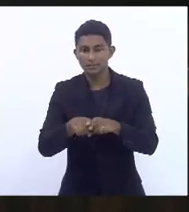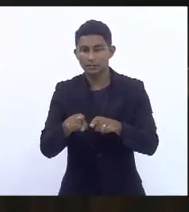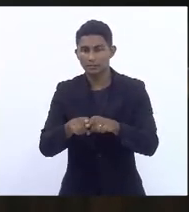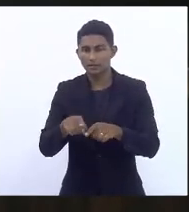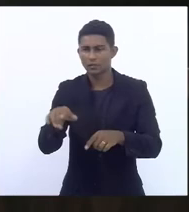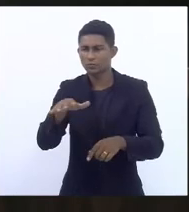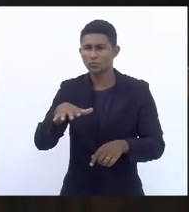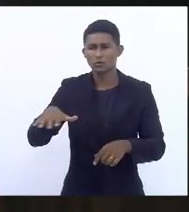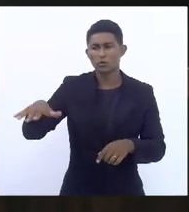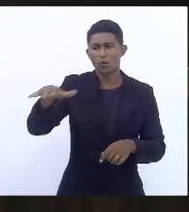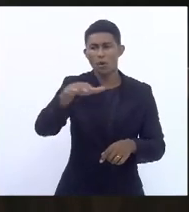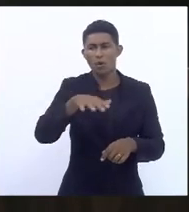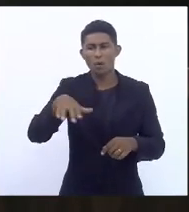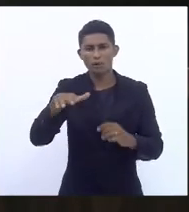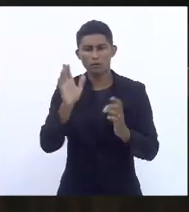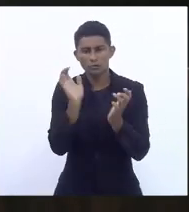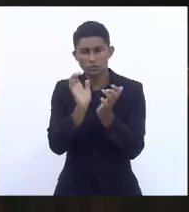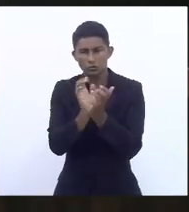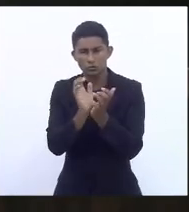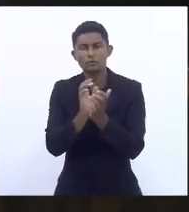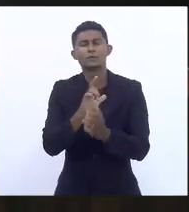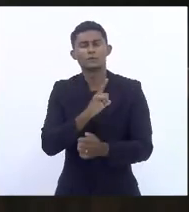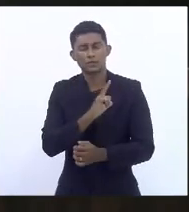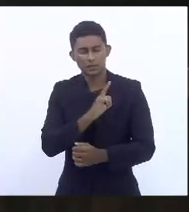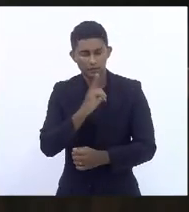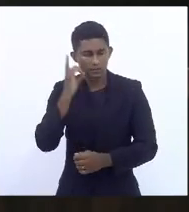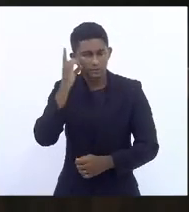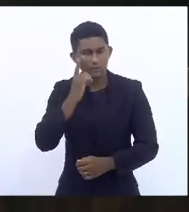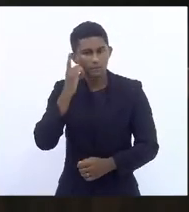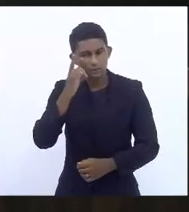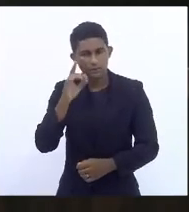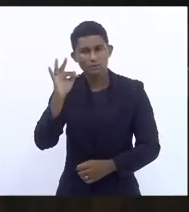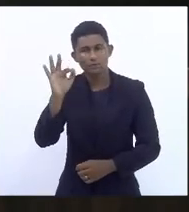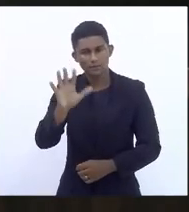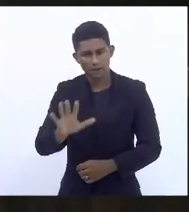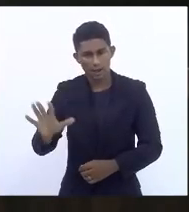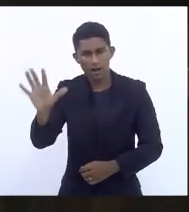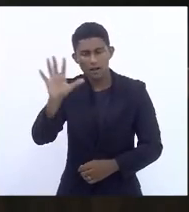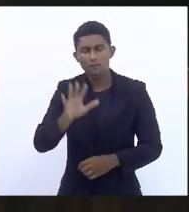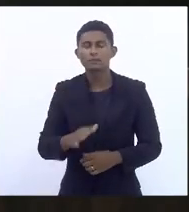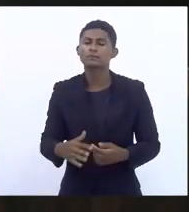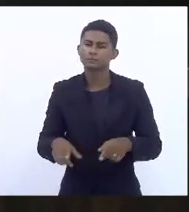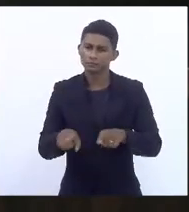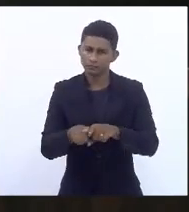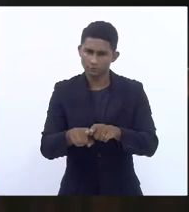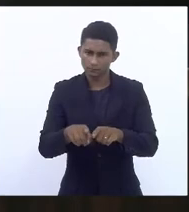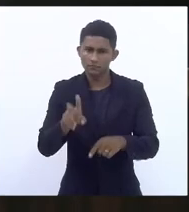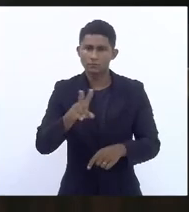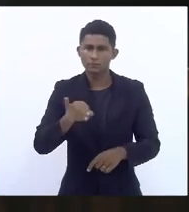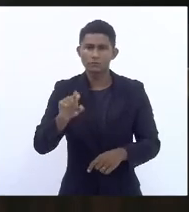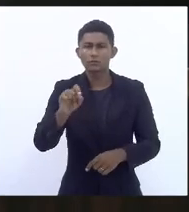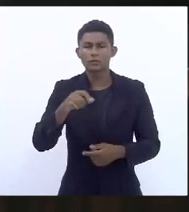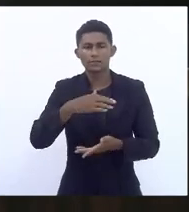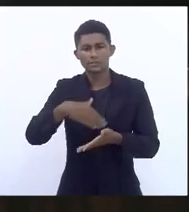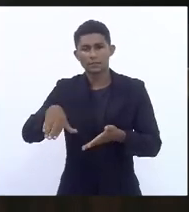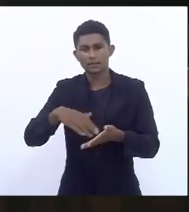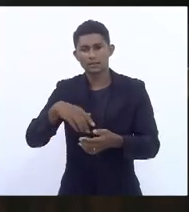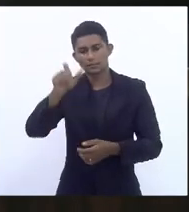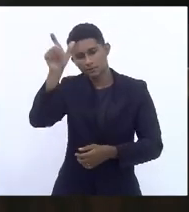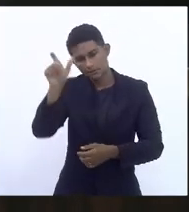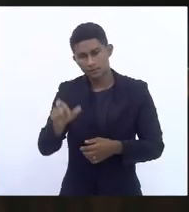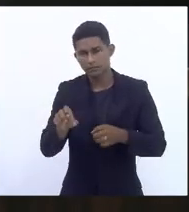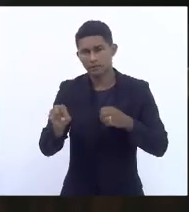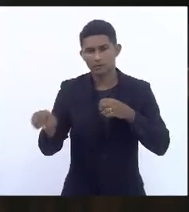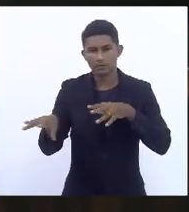da pastoral, existem deputados federais também, vai contar também com a participação do secretário de Educação do município do